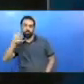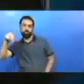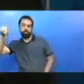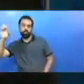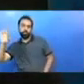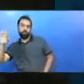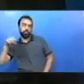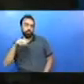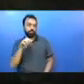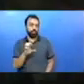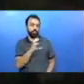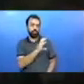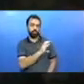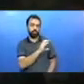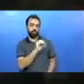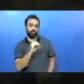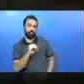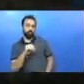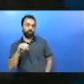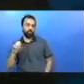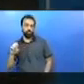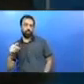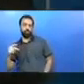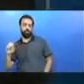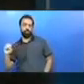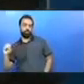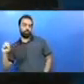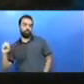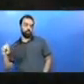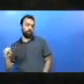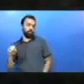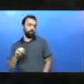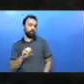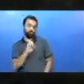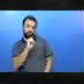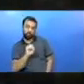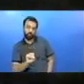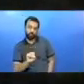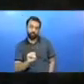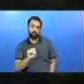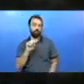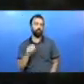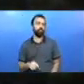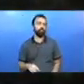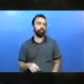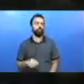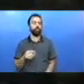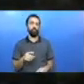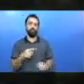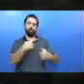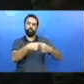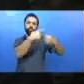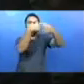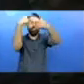região centro-oeste, região sudeste, região sul. Cada uma dessas regiões é composta por cidades e